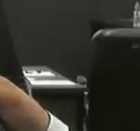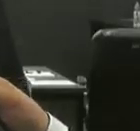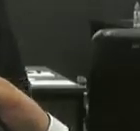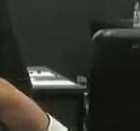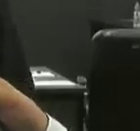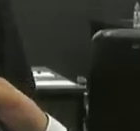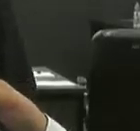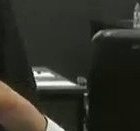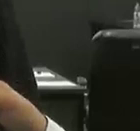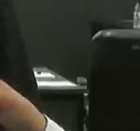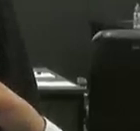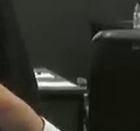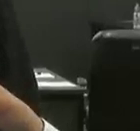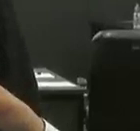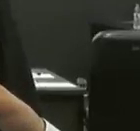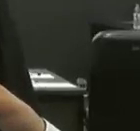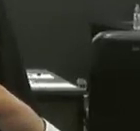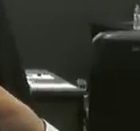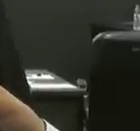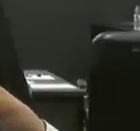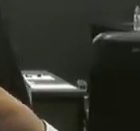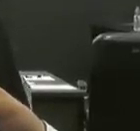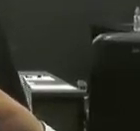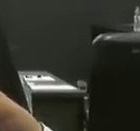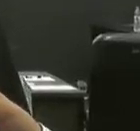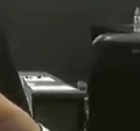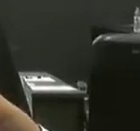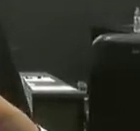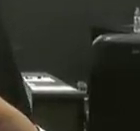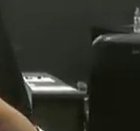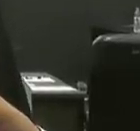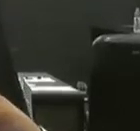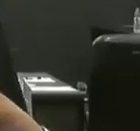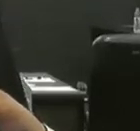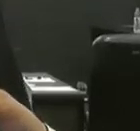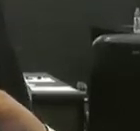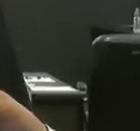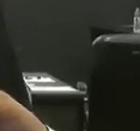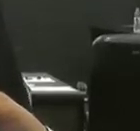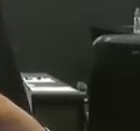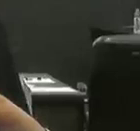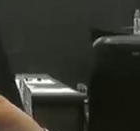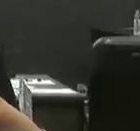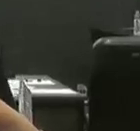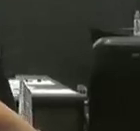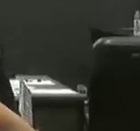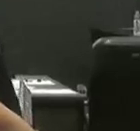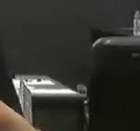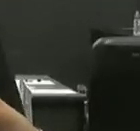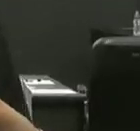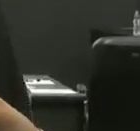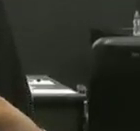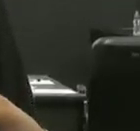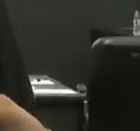gente também, como vereador, brigando por isso. Eu acho que, independente de qual vereador que brigue, qual vereador que o prefeito vai atender, o importante é que ele faça e